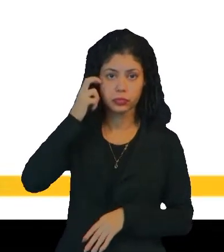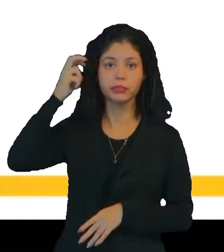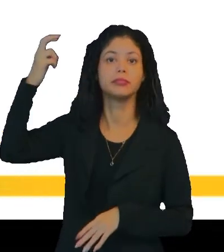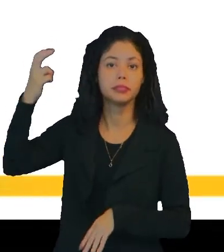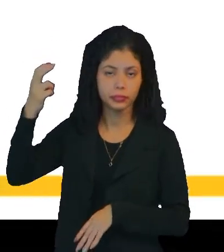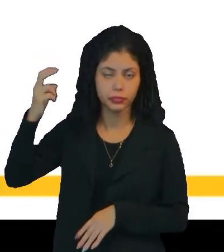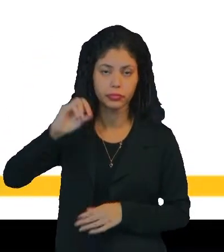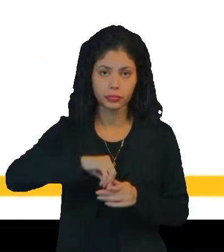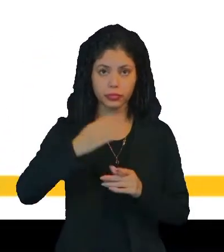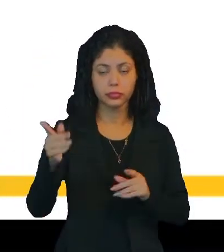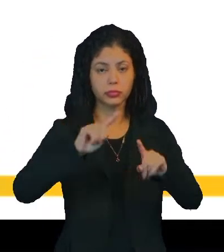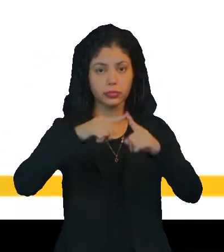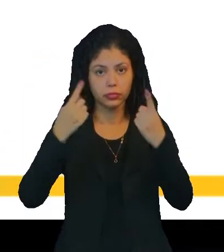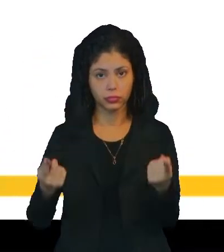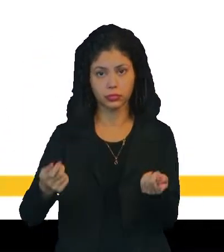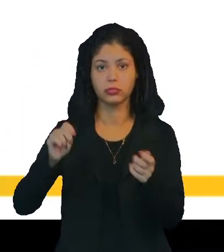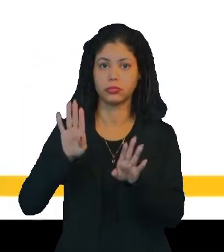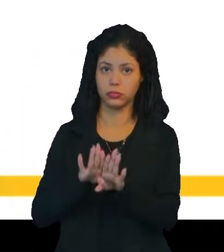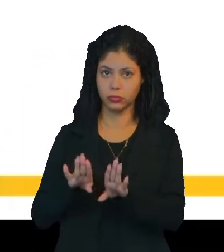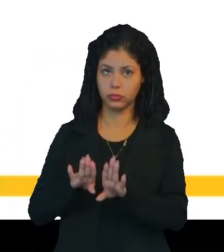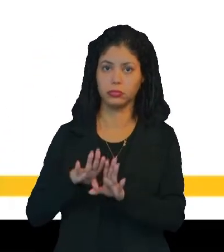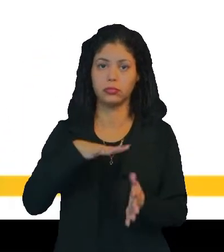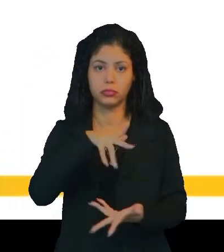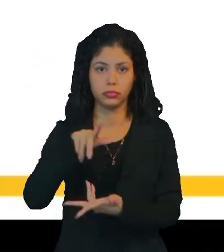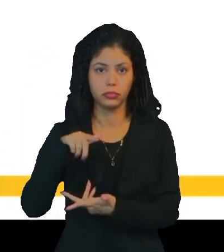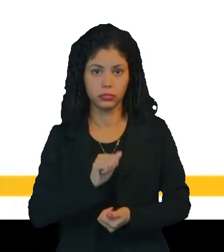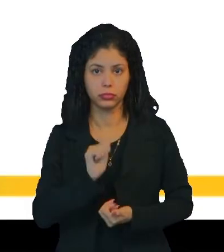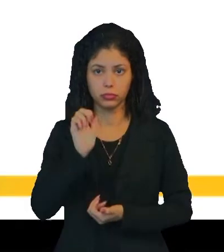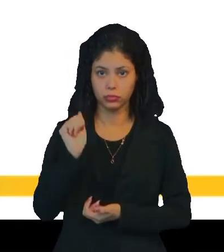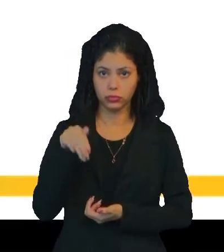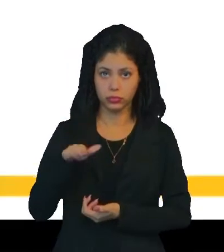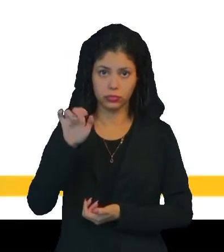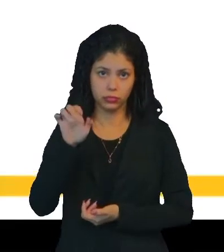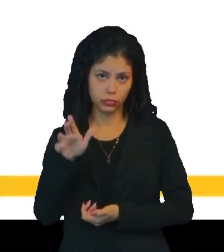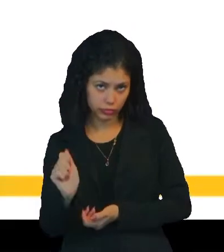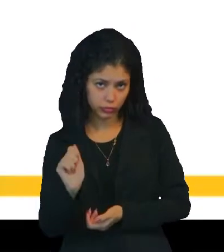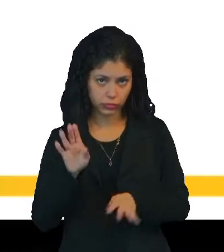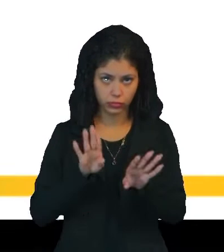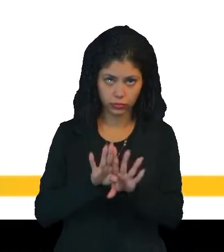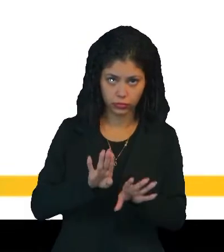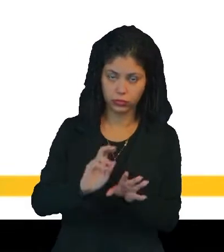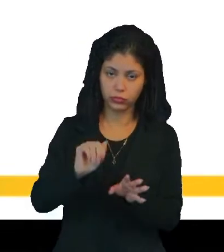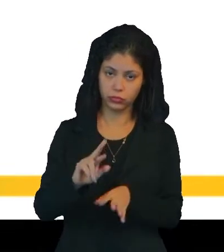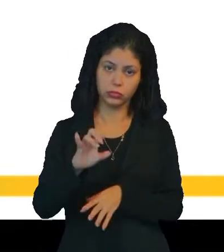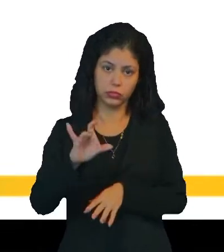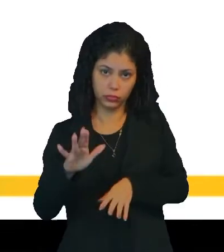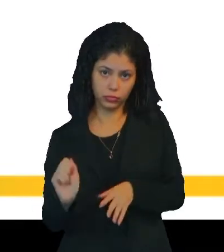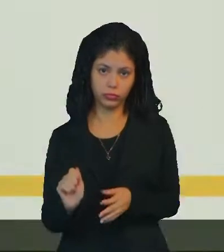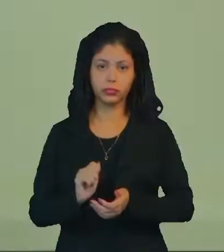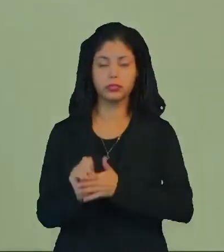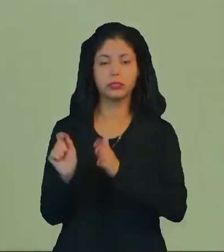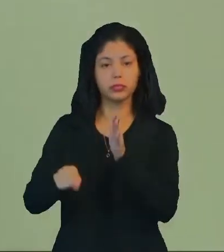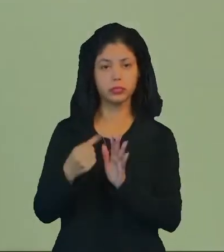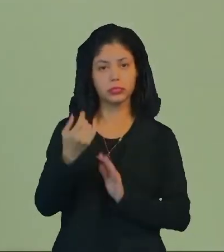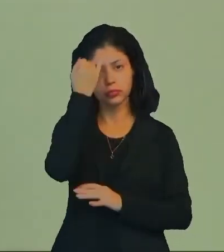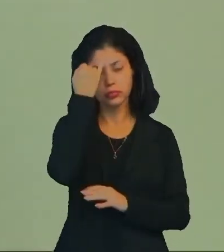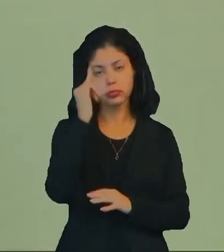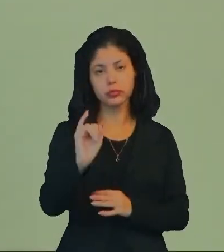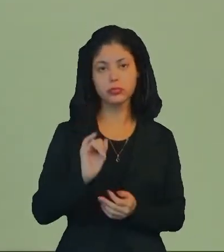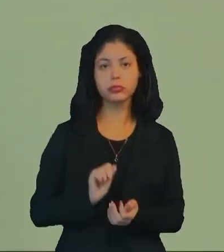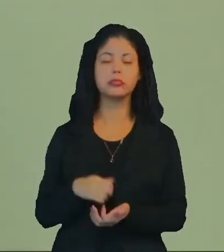lá fora, mas talvez planetas formados por amebas e seres unicelulares. Então, uma das ideias